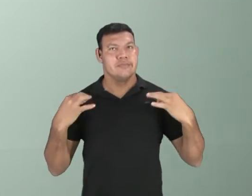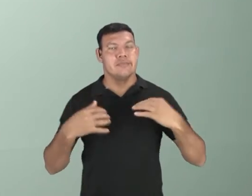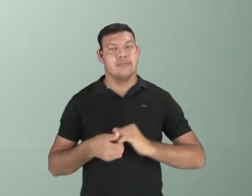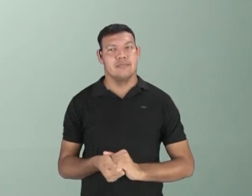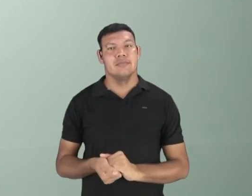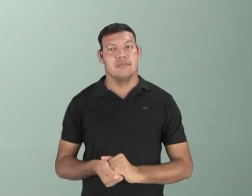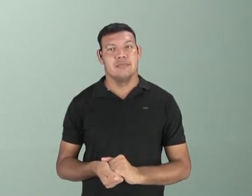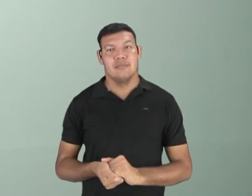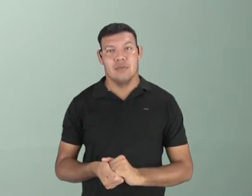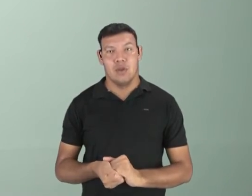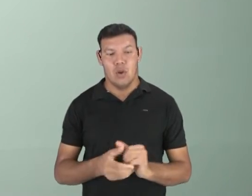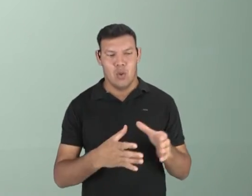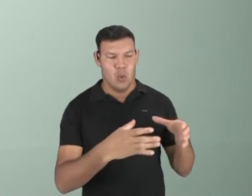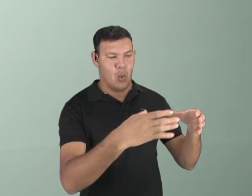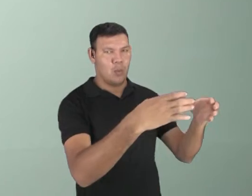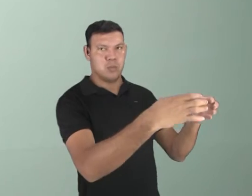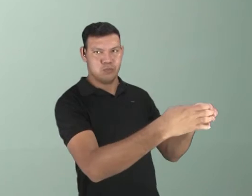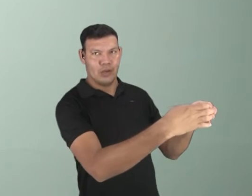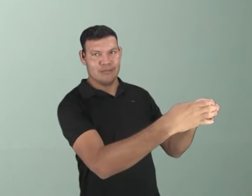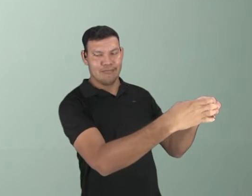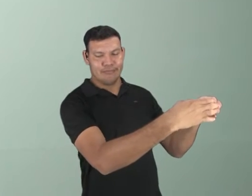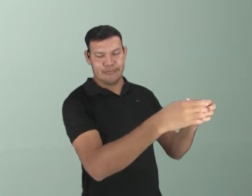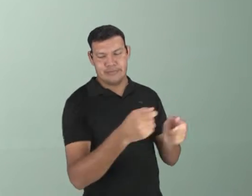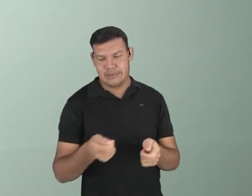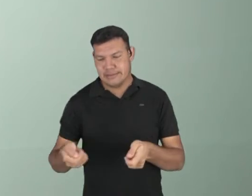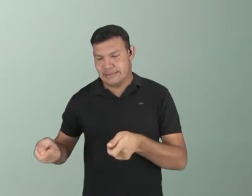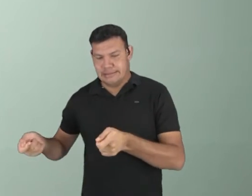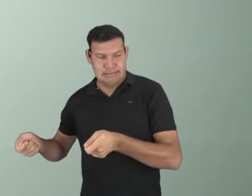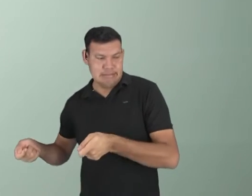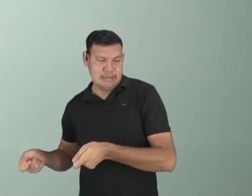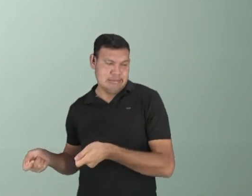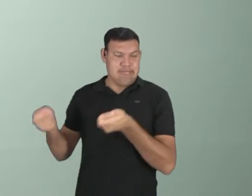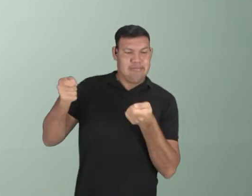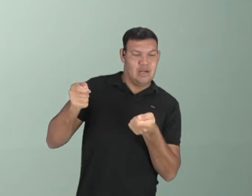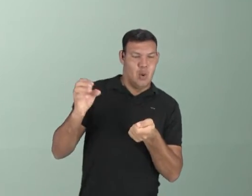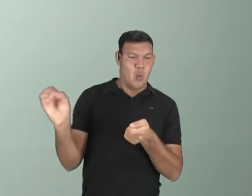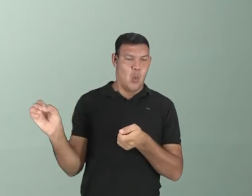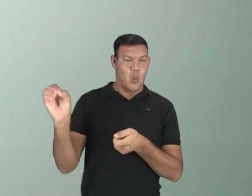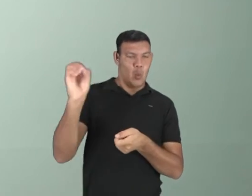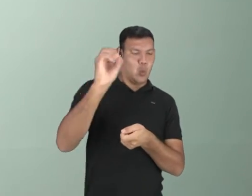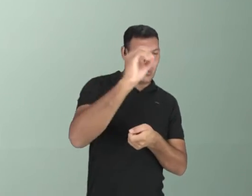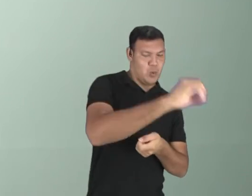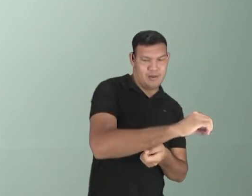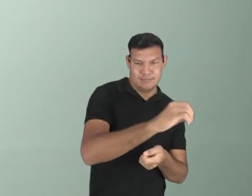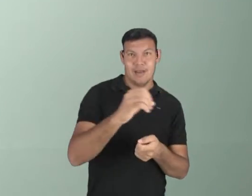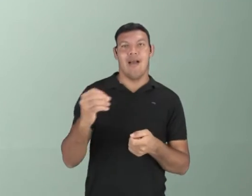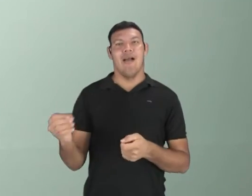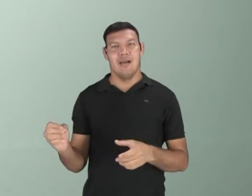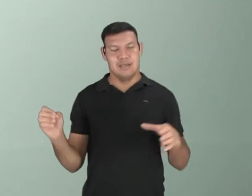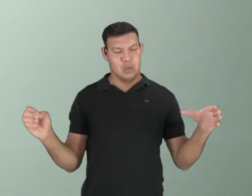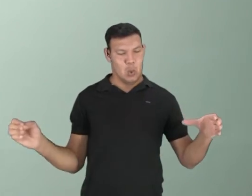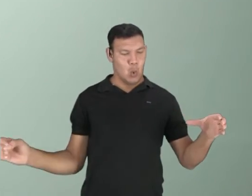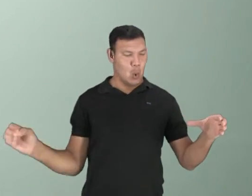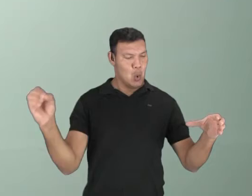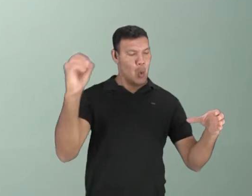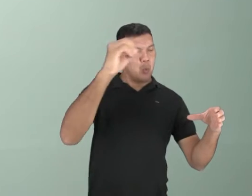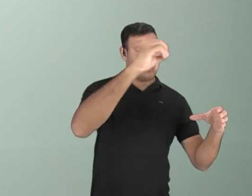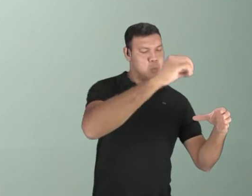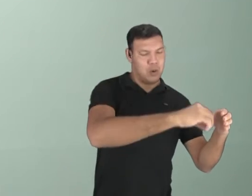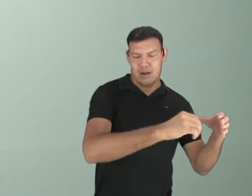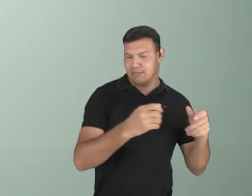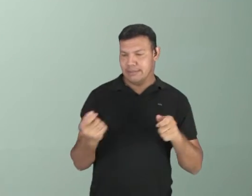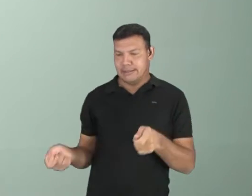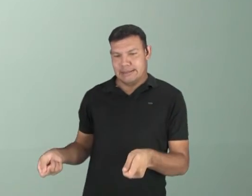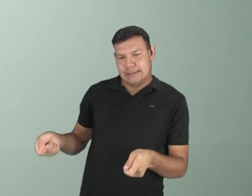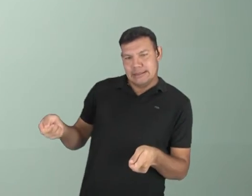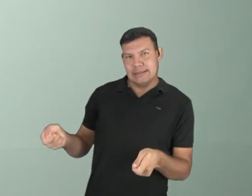na frente e tentar encestar, né? Pegar a bola e colocar naquela cesta sem usar as mãos diretamente. Você utilizar as mãos